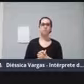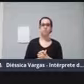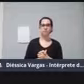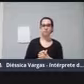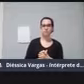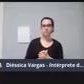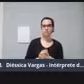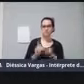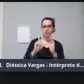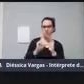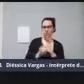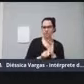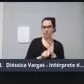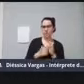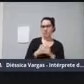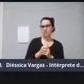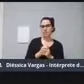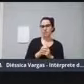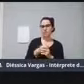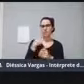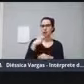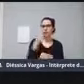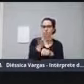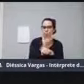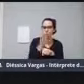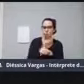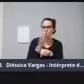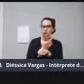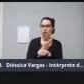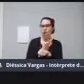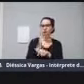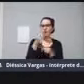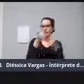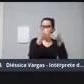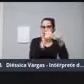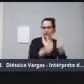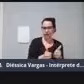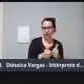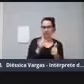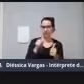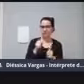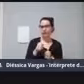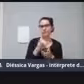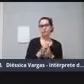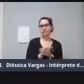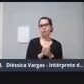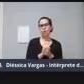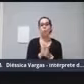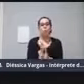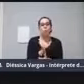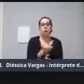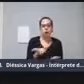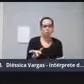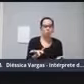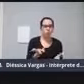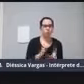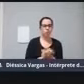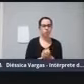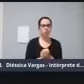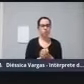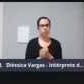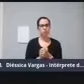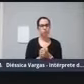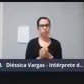que procurar naquela área delimitada a imagem do inseto correspondente. Então, ali nessa imagem, a gente também, da Joaninha,